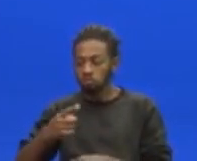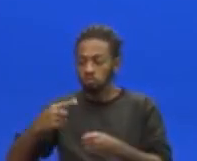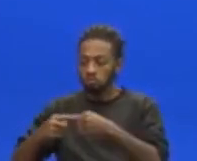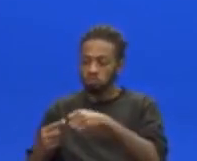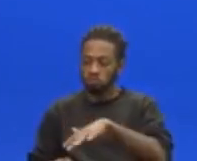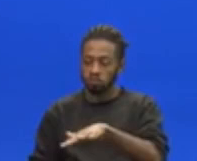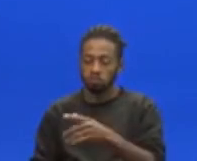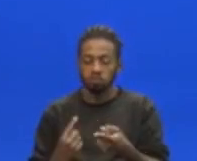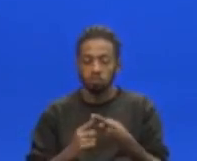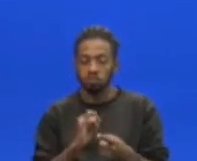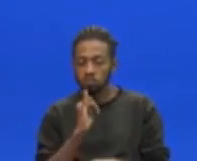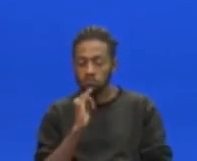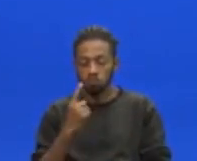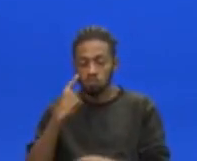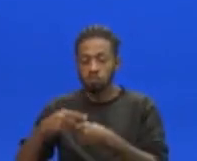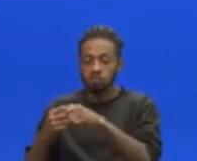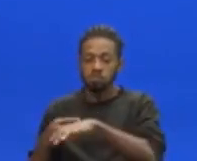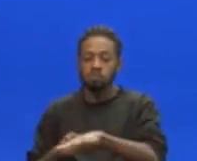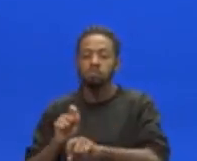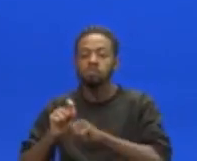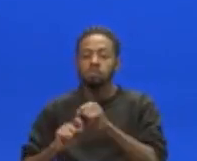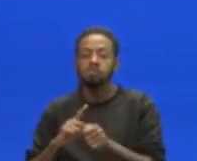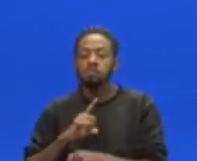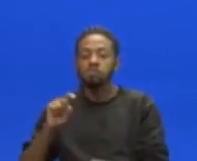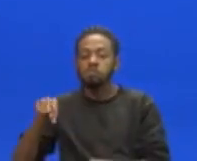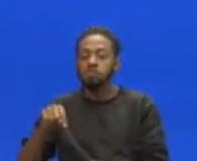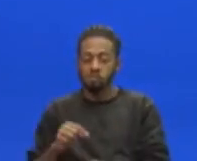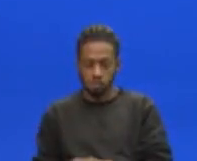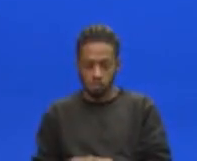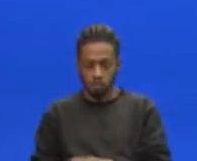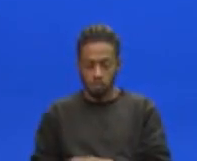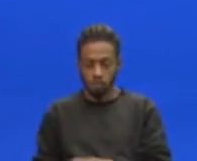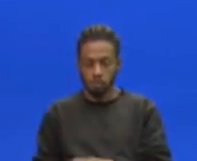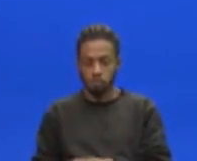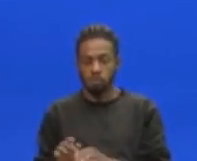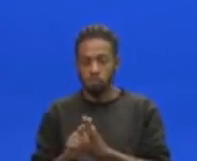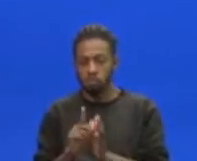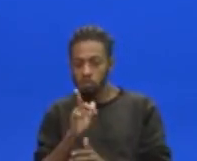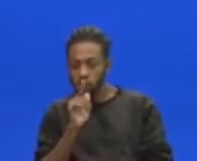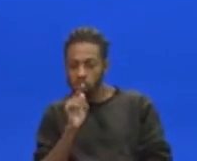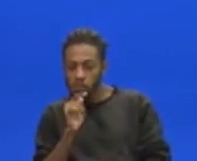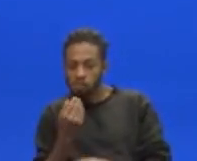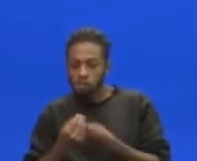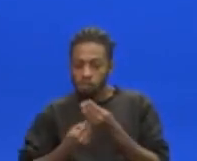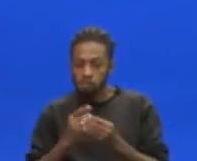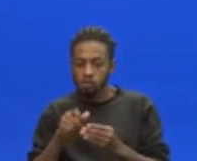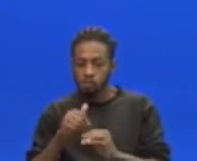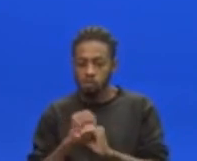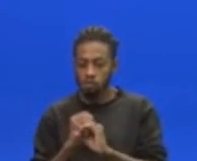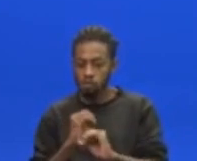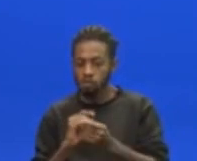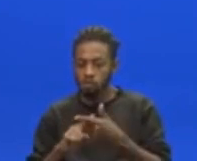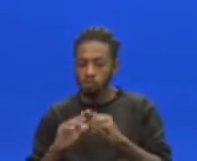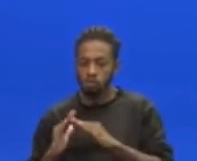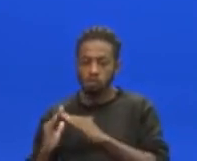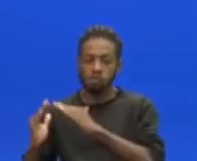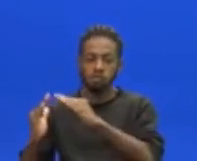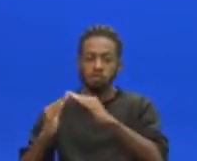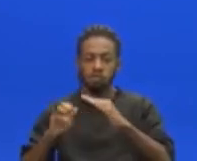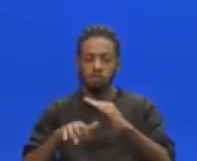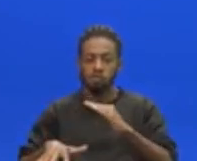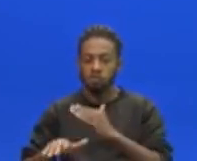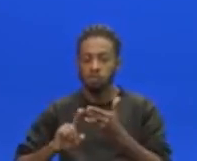O que aquela região tinha de características em termos de saneamento básico, em termos de habitação, em termos